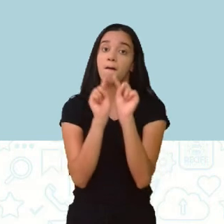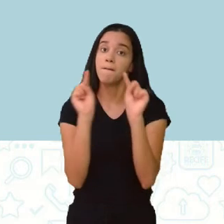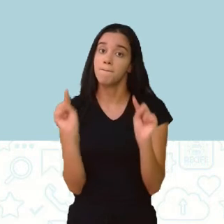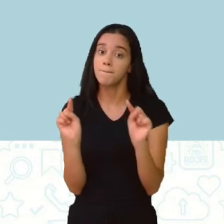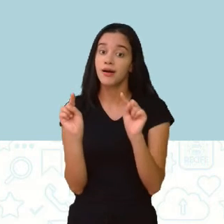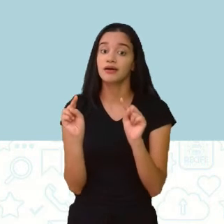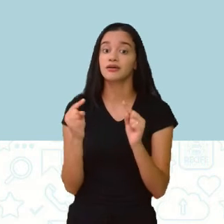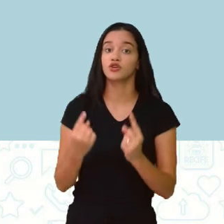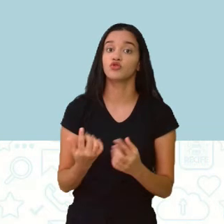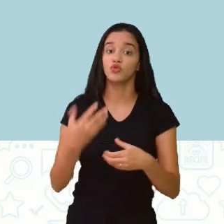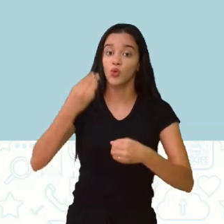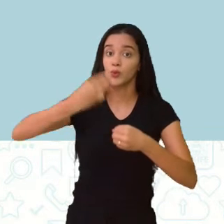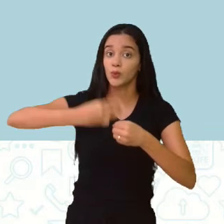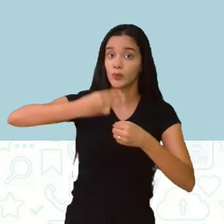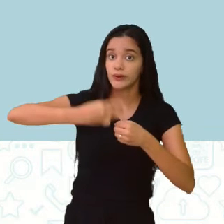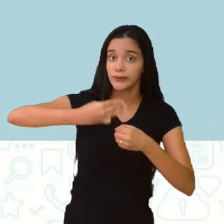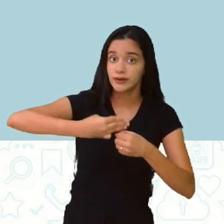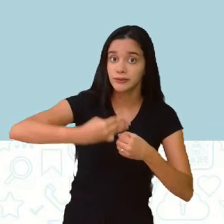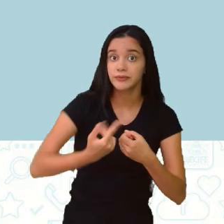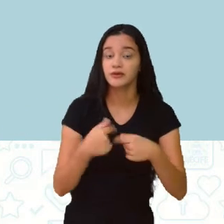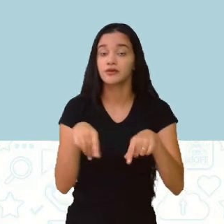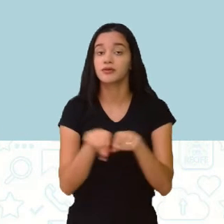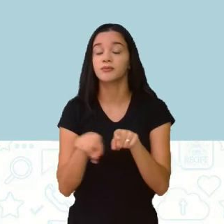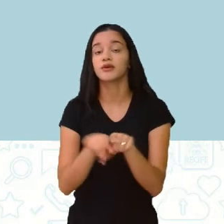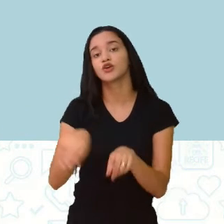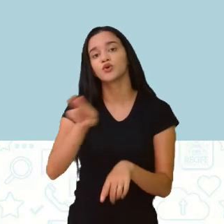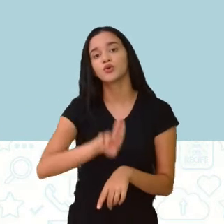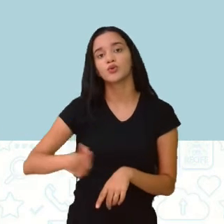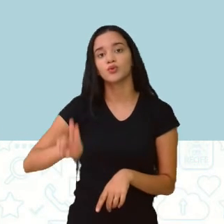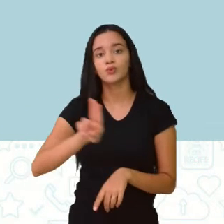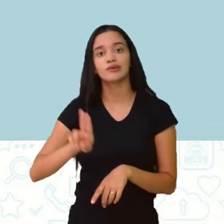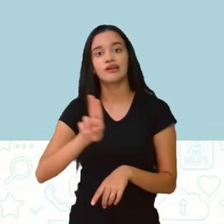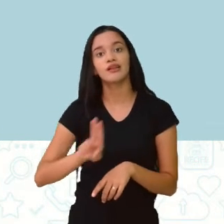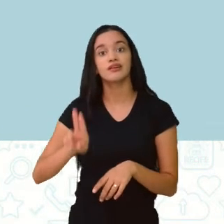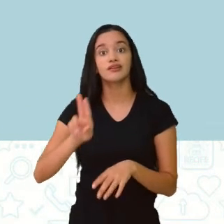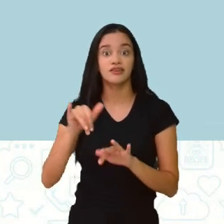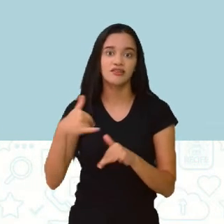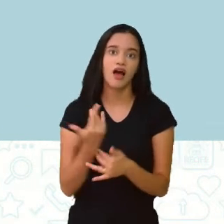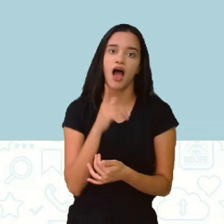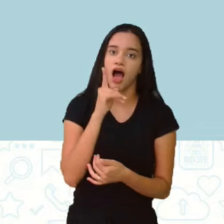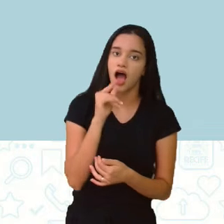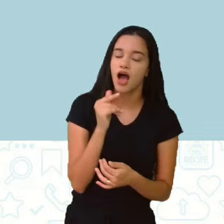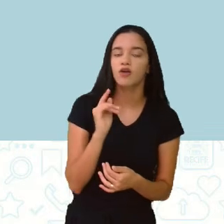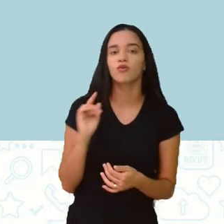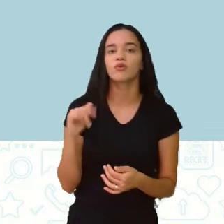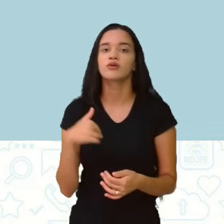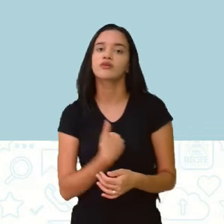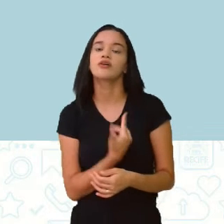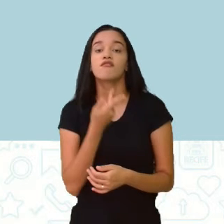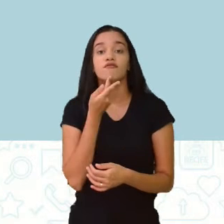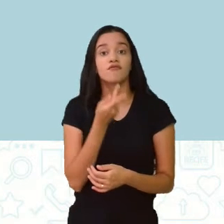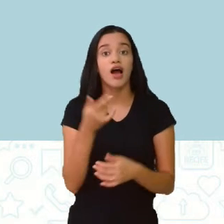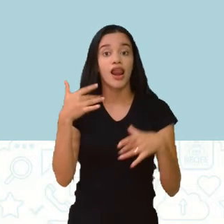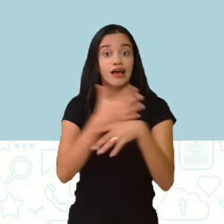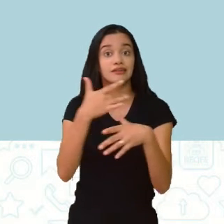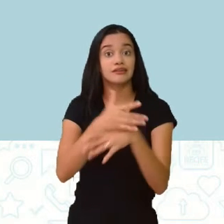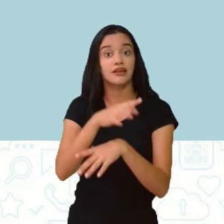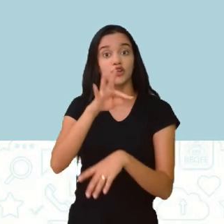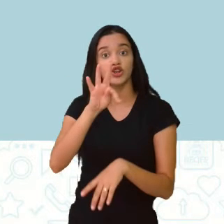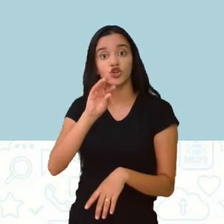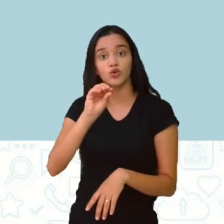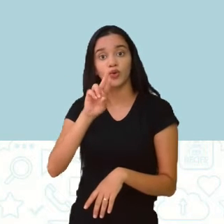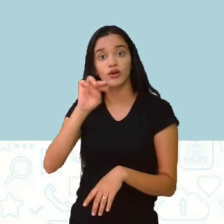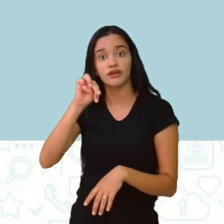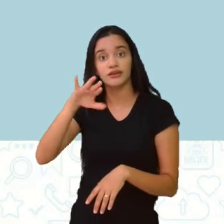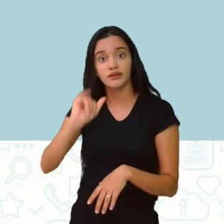que esses municípios também, eles utilizam essa água. Então, quando a gente fala Toritama, a cidade do Jim,